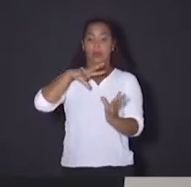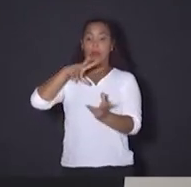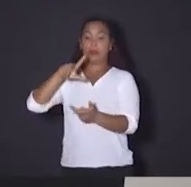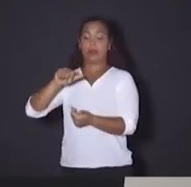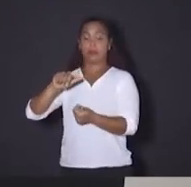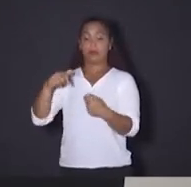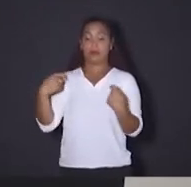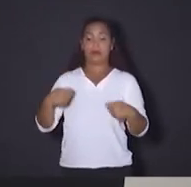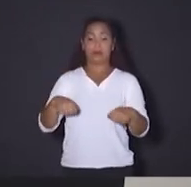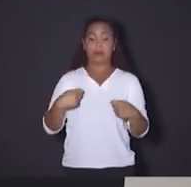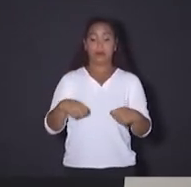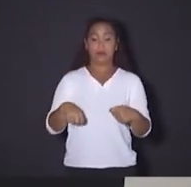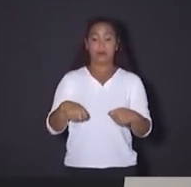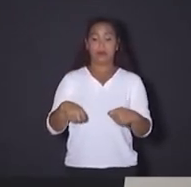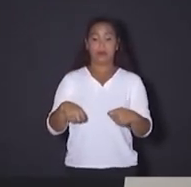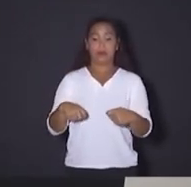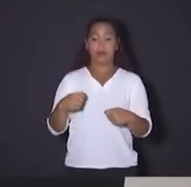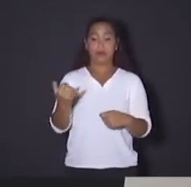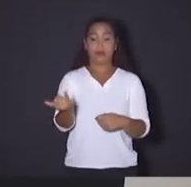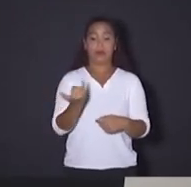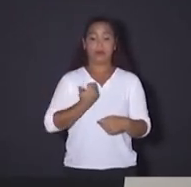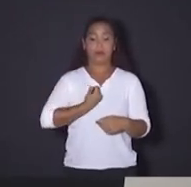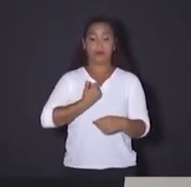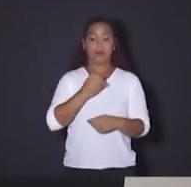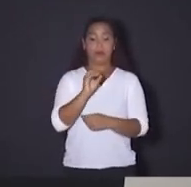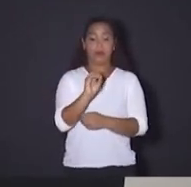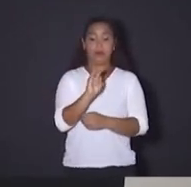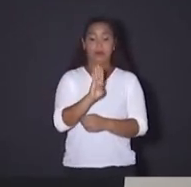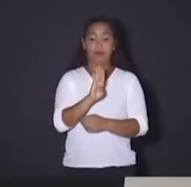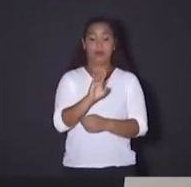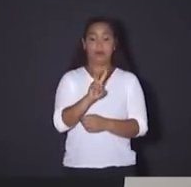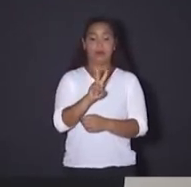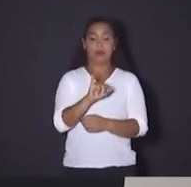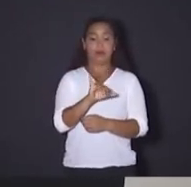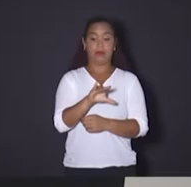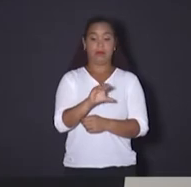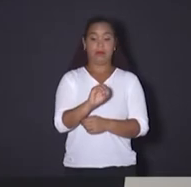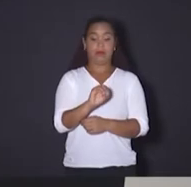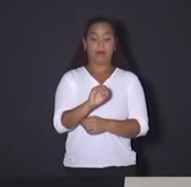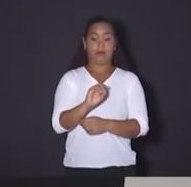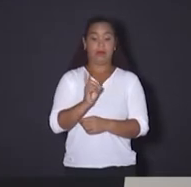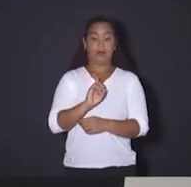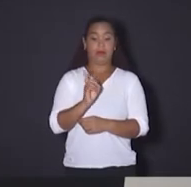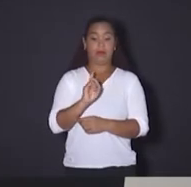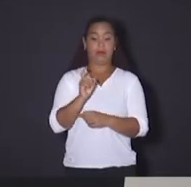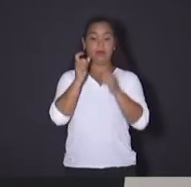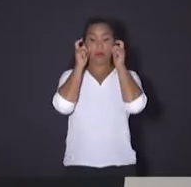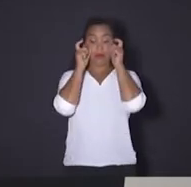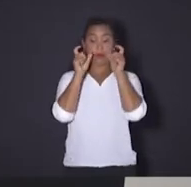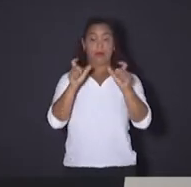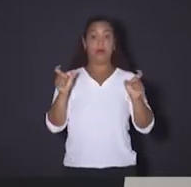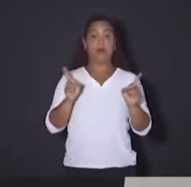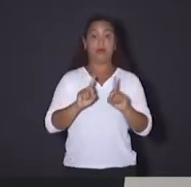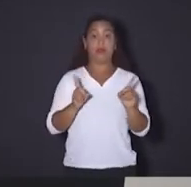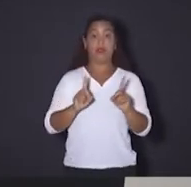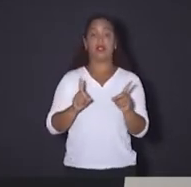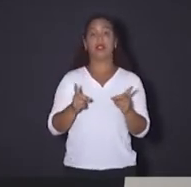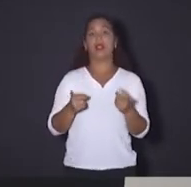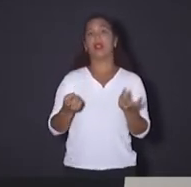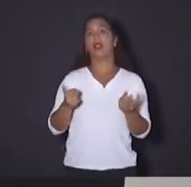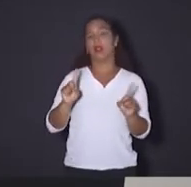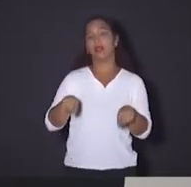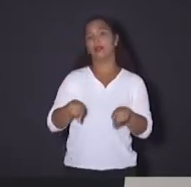pequenas bolhas que vai dizer que o óbvio ele não é interessante o descomprometimento com óbvio está ligado também um